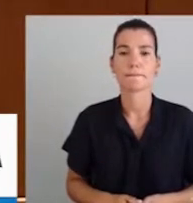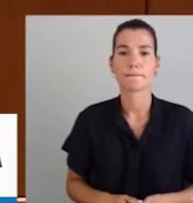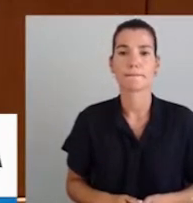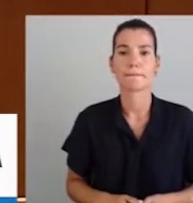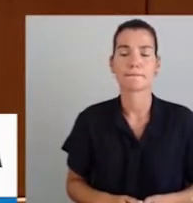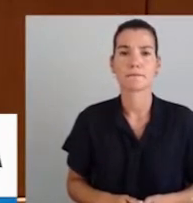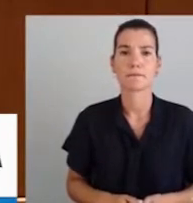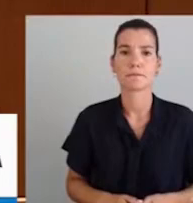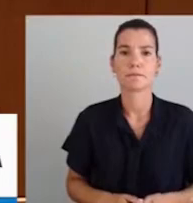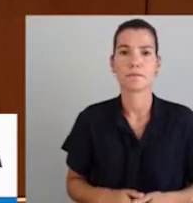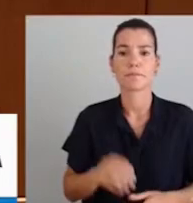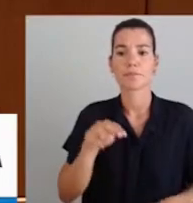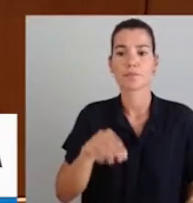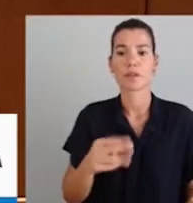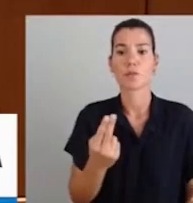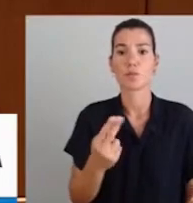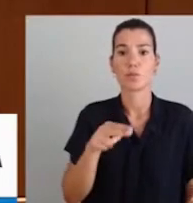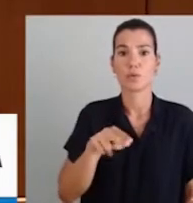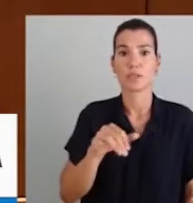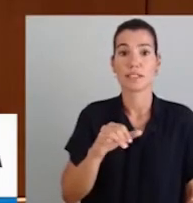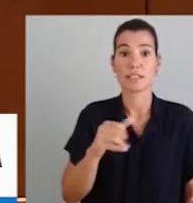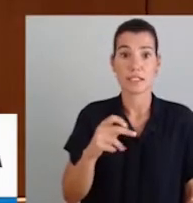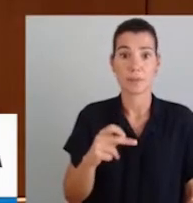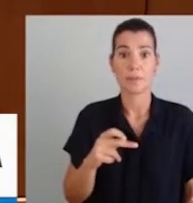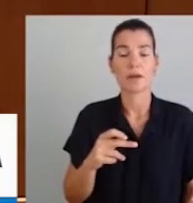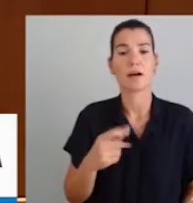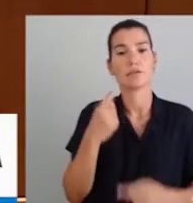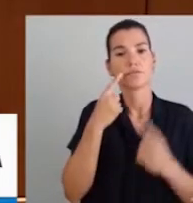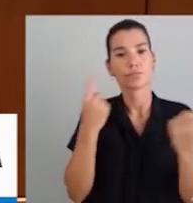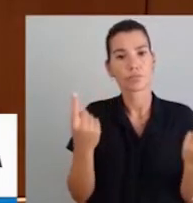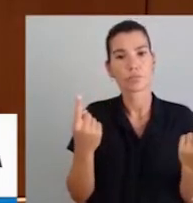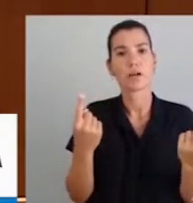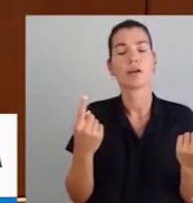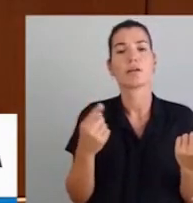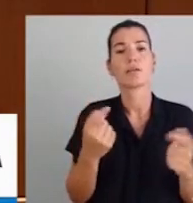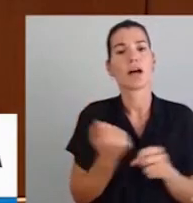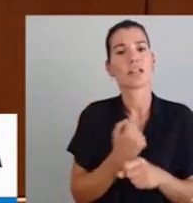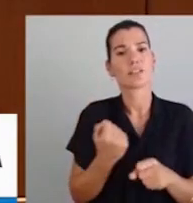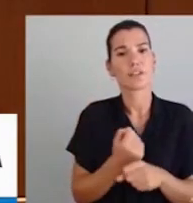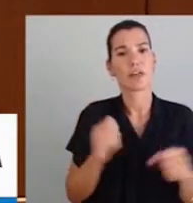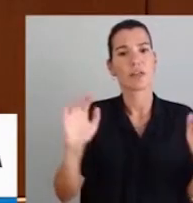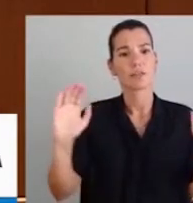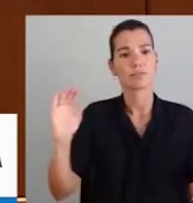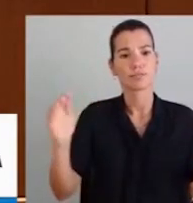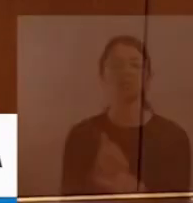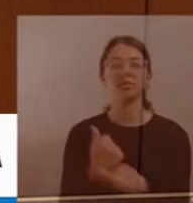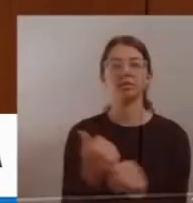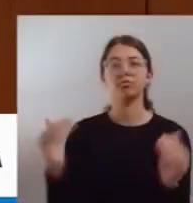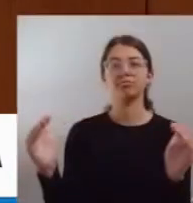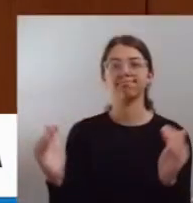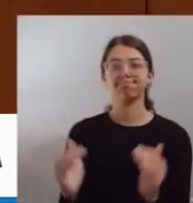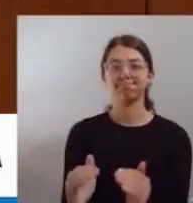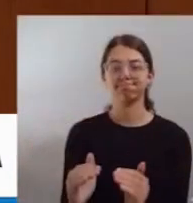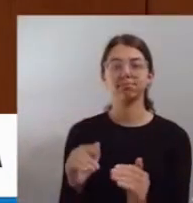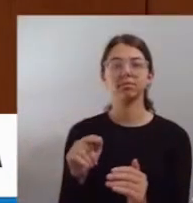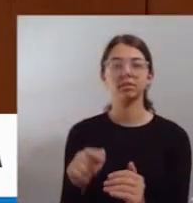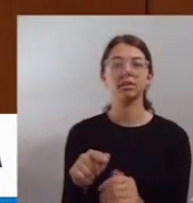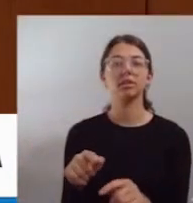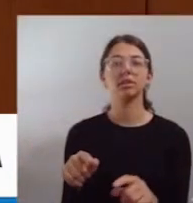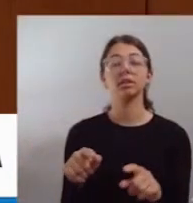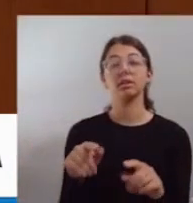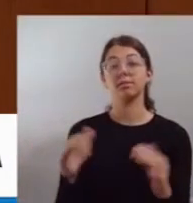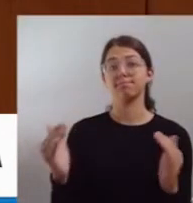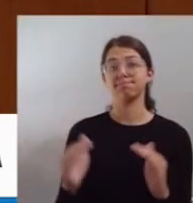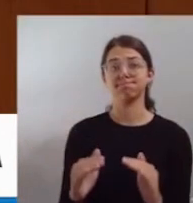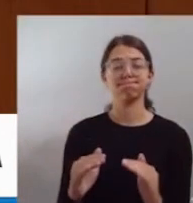A município apresenta uma tendência de redução da atividade que não tem conseguido investir e que tem de ser reavaliada em